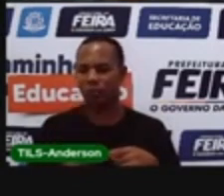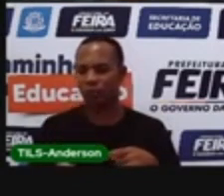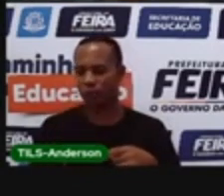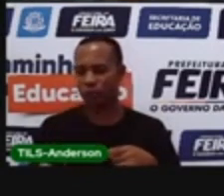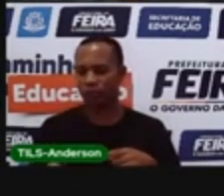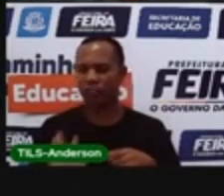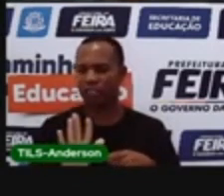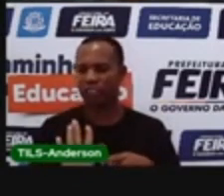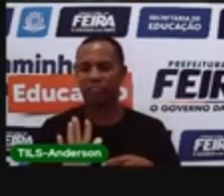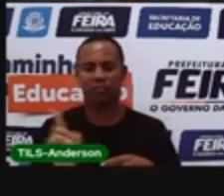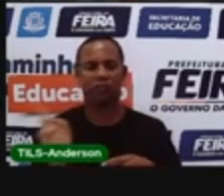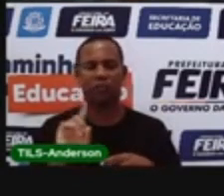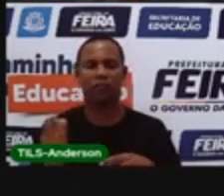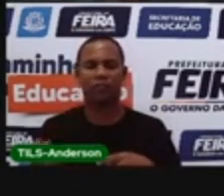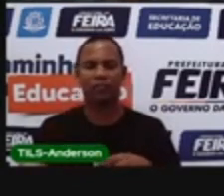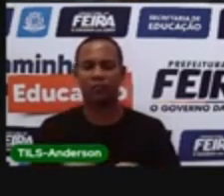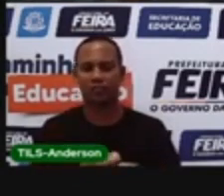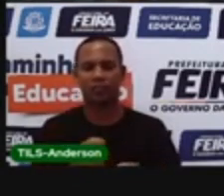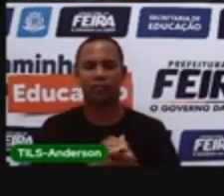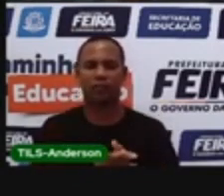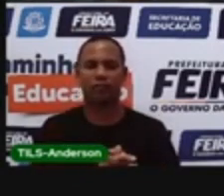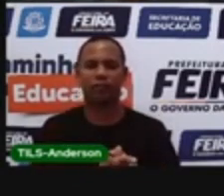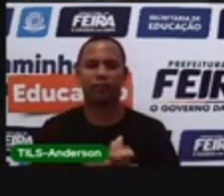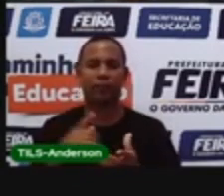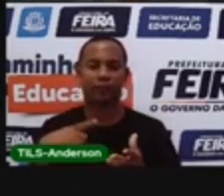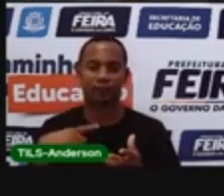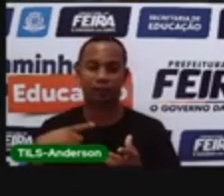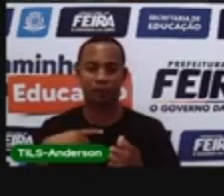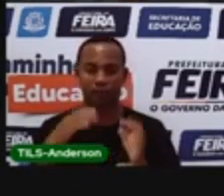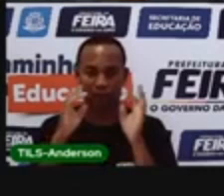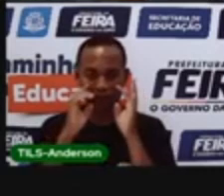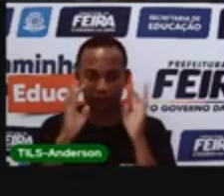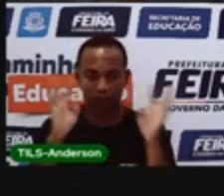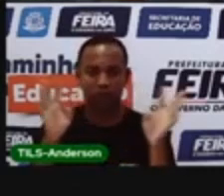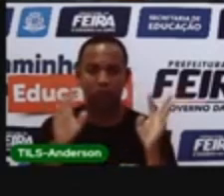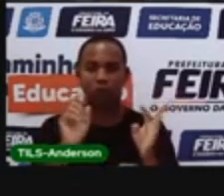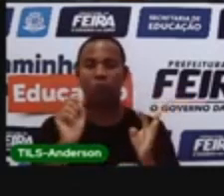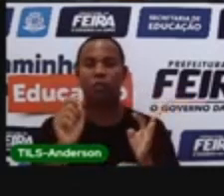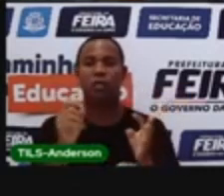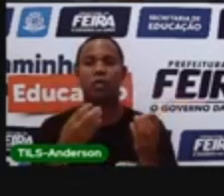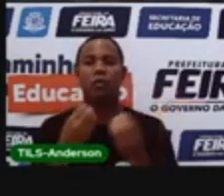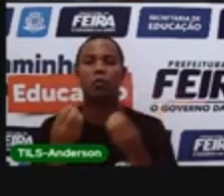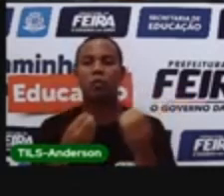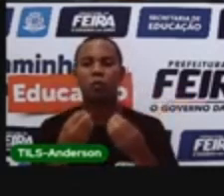Economizando energia. Tenha atenção ao estado dos